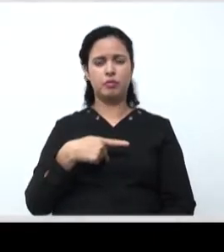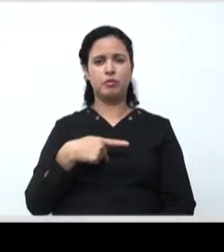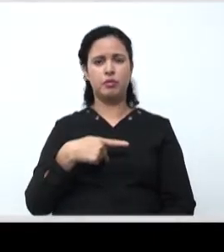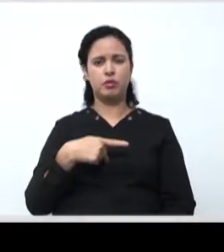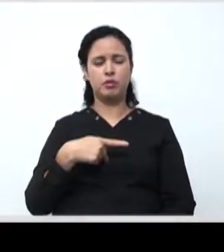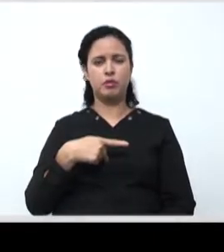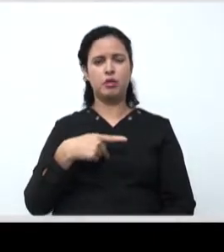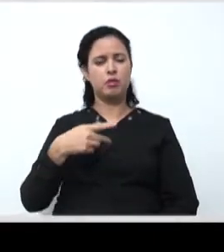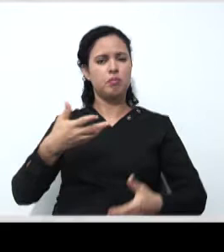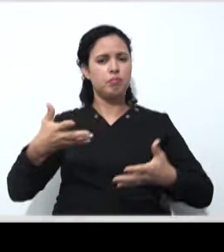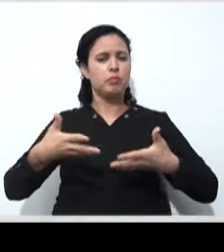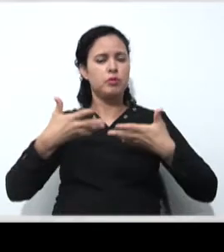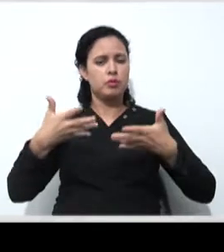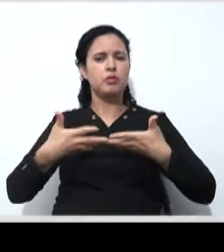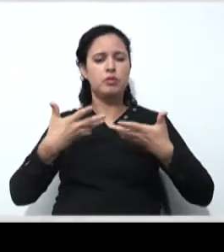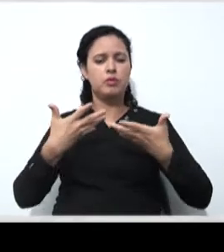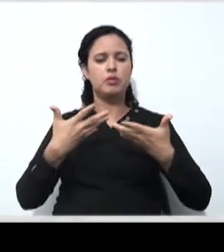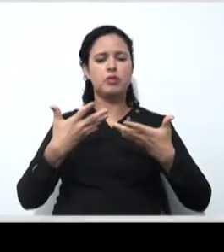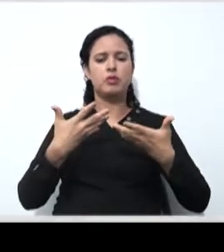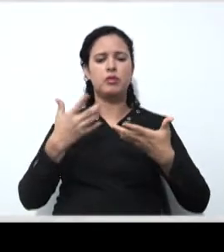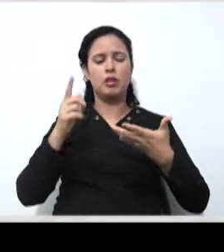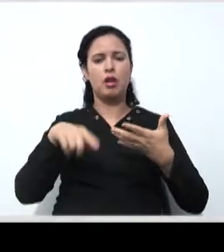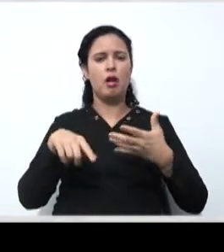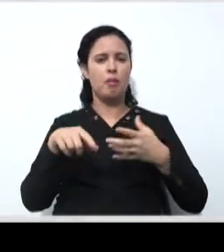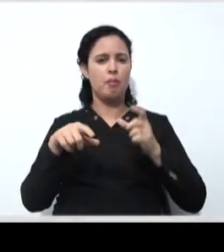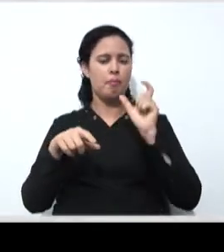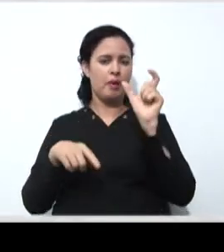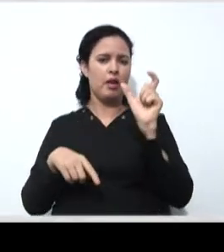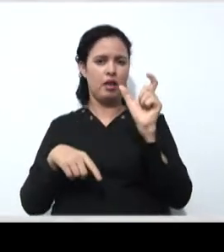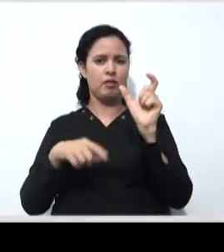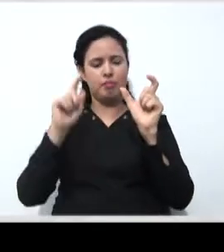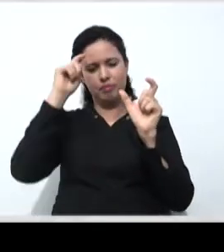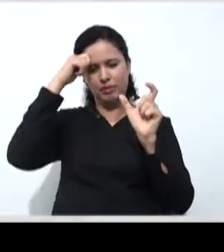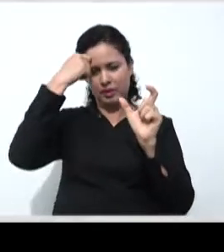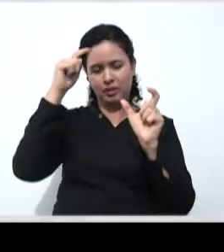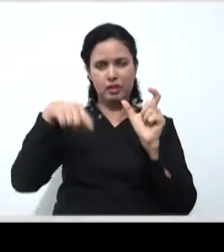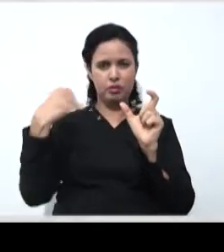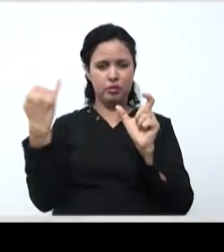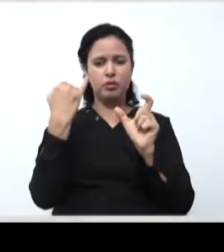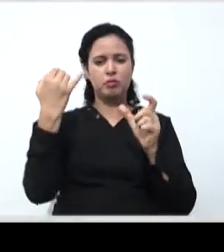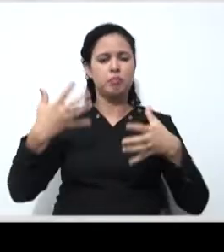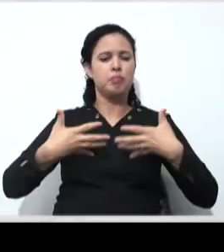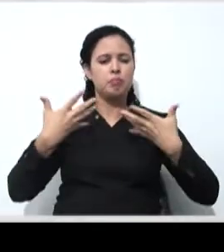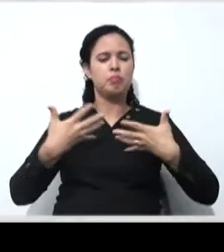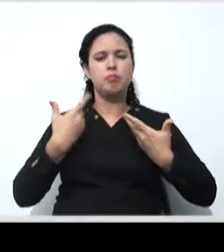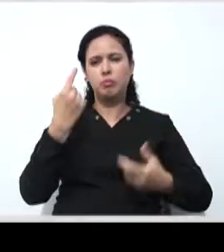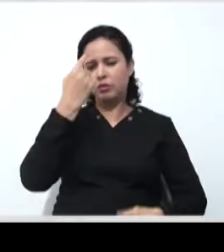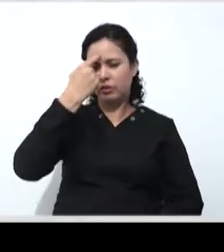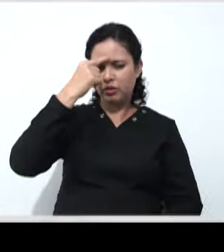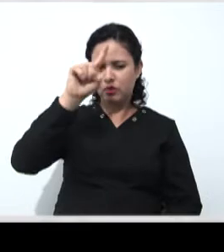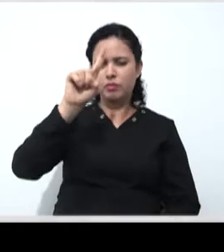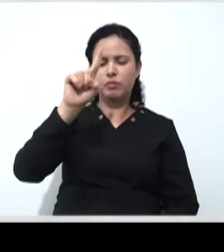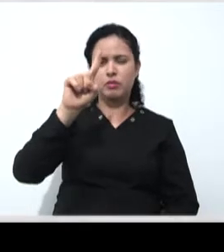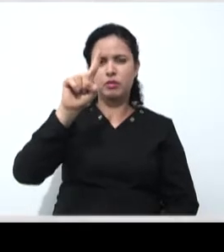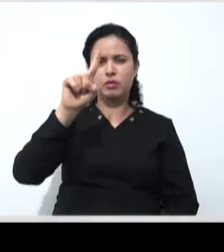pela motivação. Essas palavras em negritos, elas são muito importantes. Motivação,